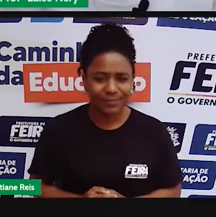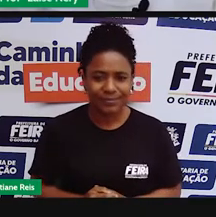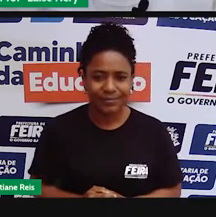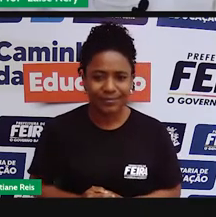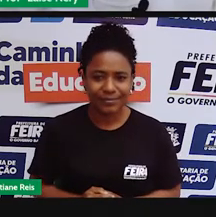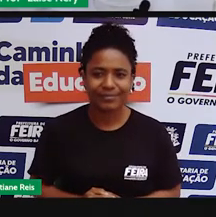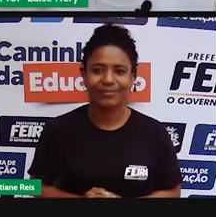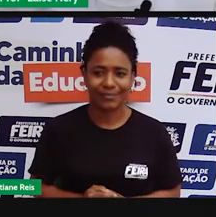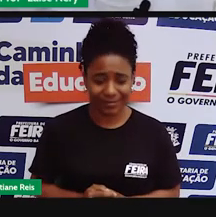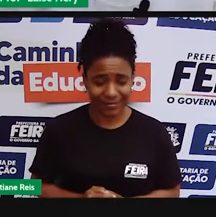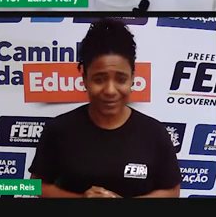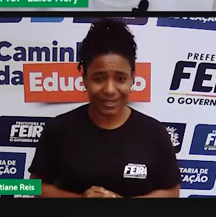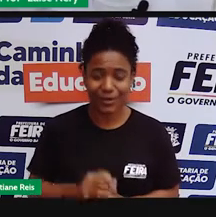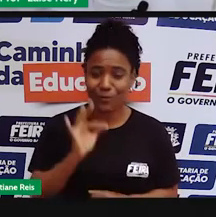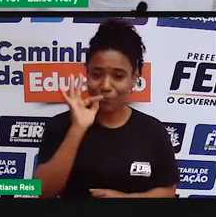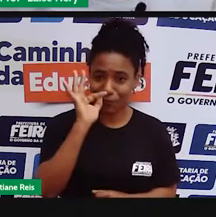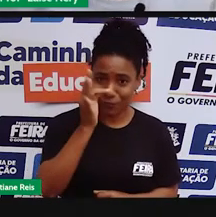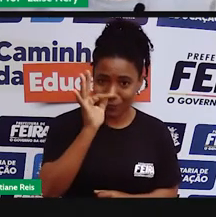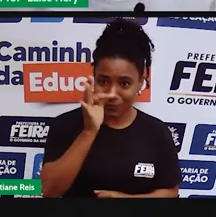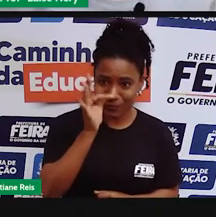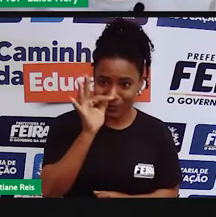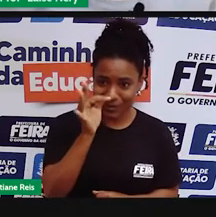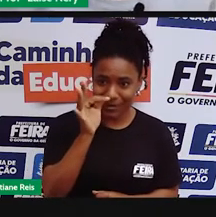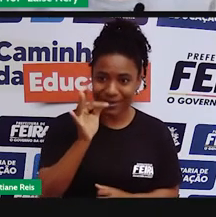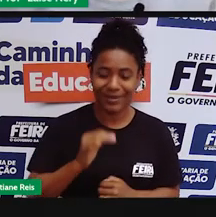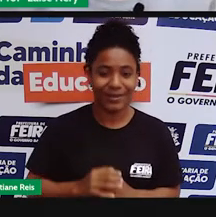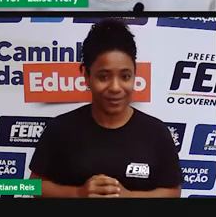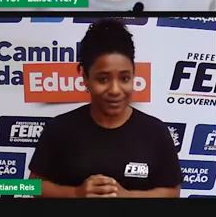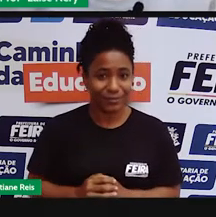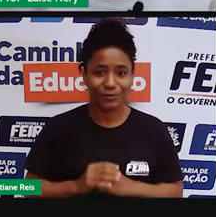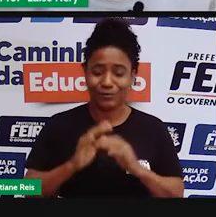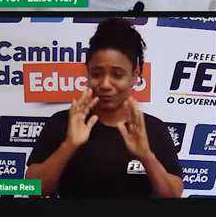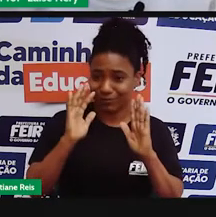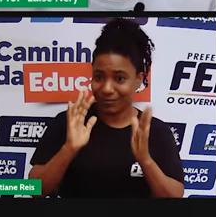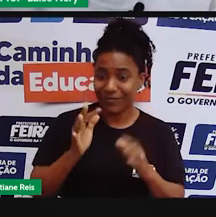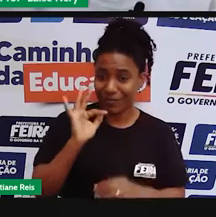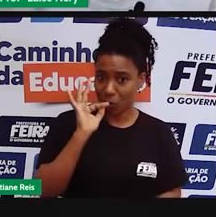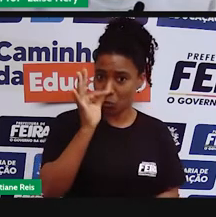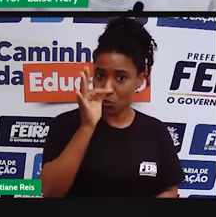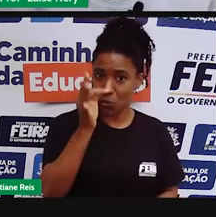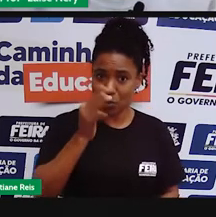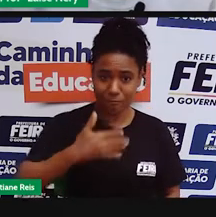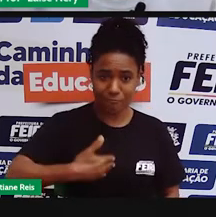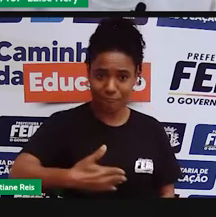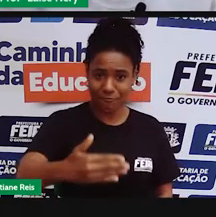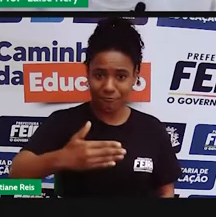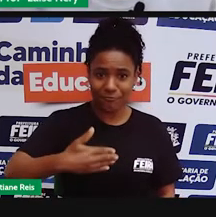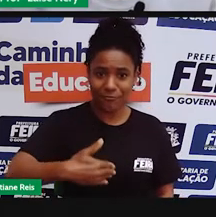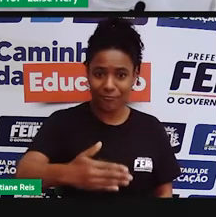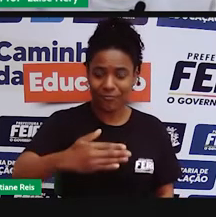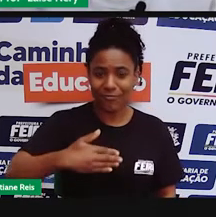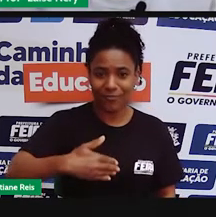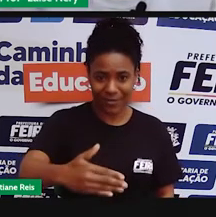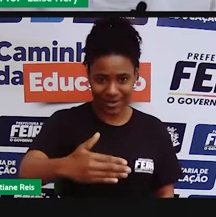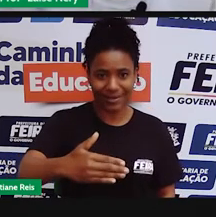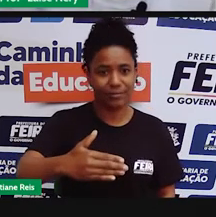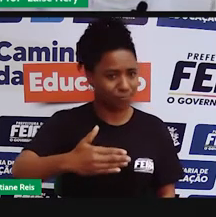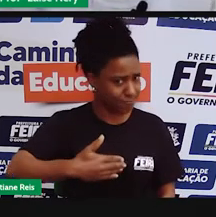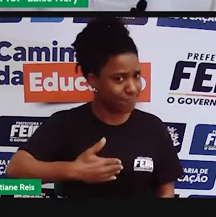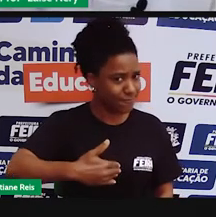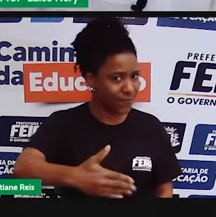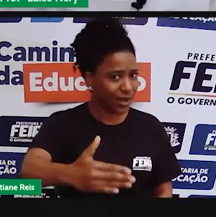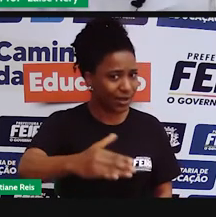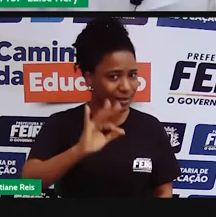que me diz que o fato ocorrerá após o momento em que se fala.